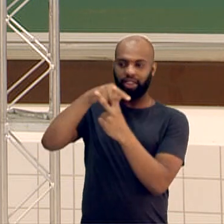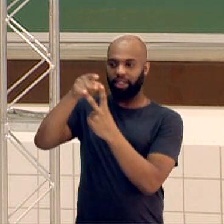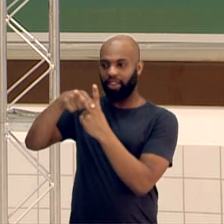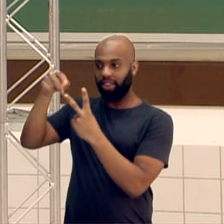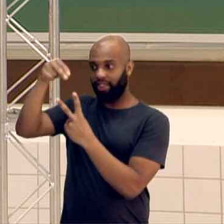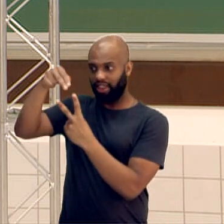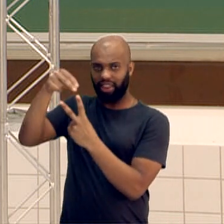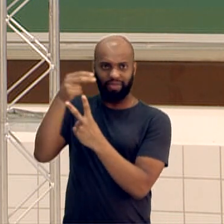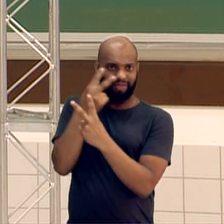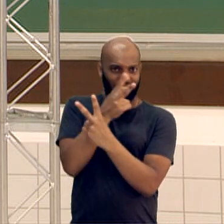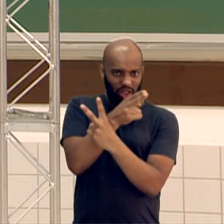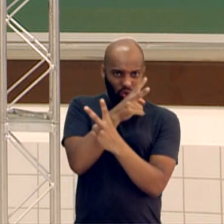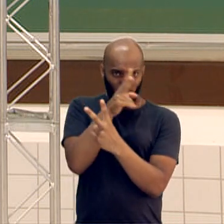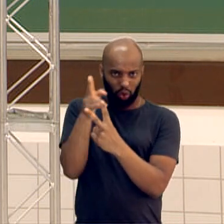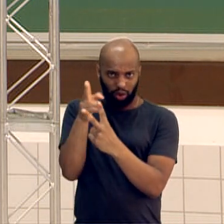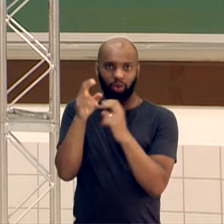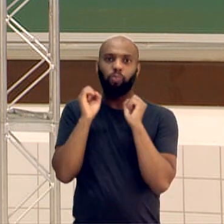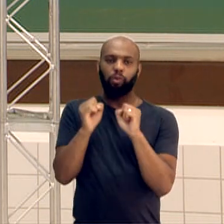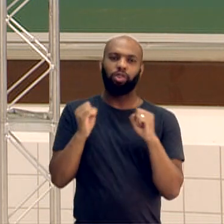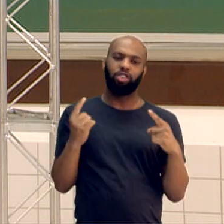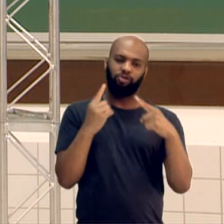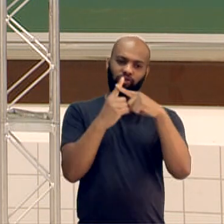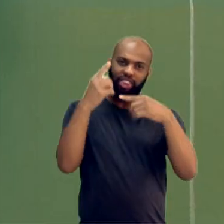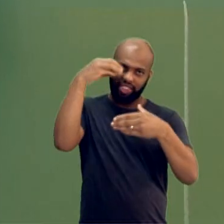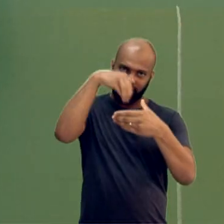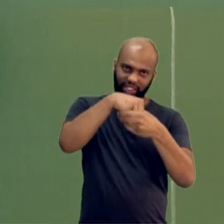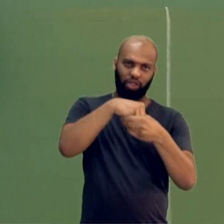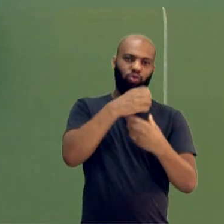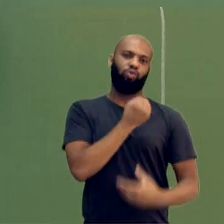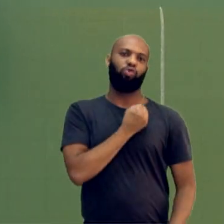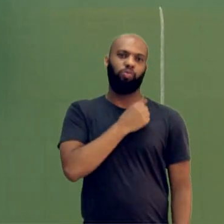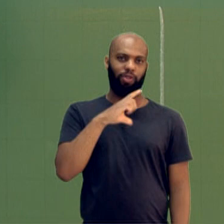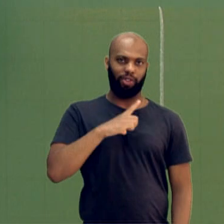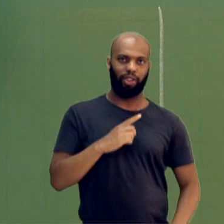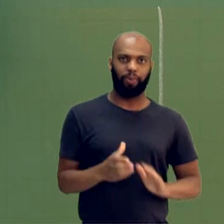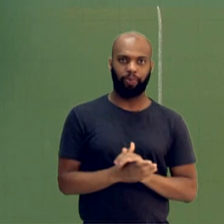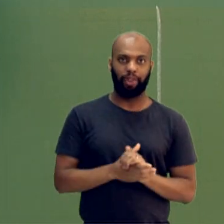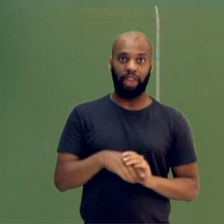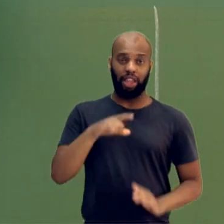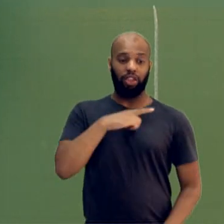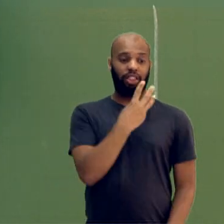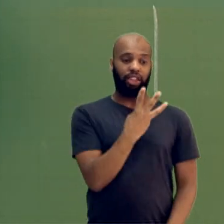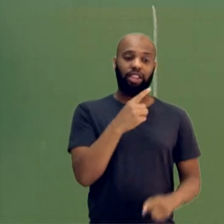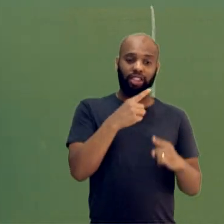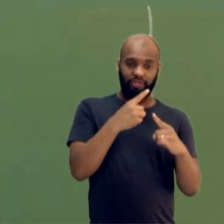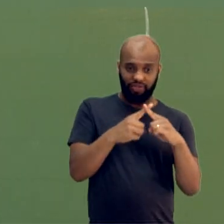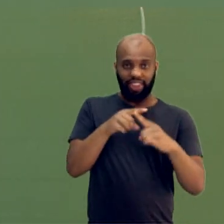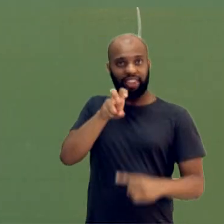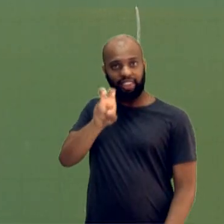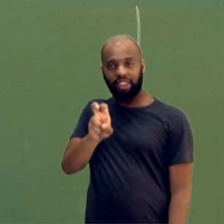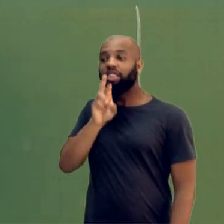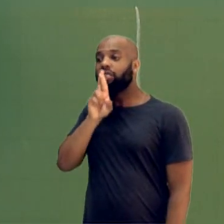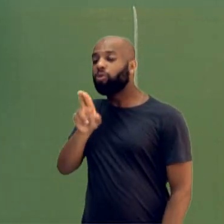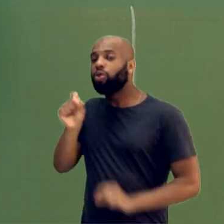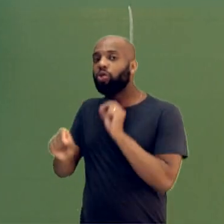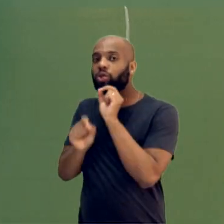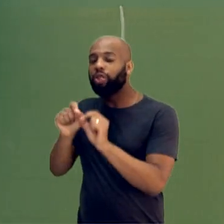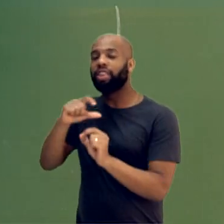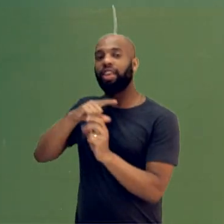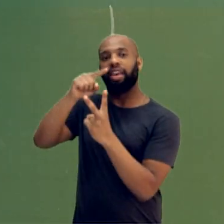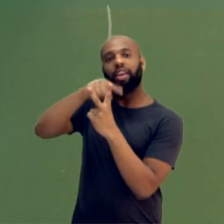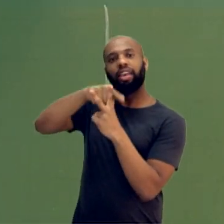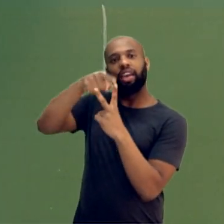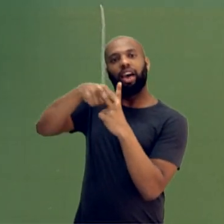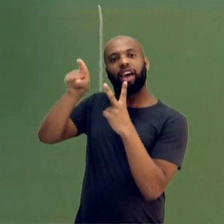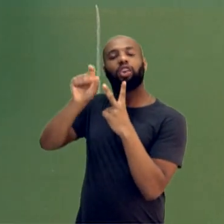multiplicar diretamente os dois radicandos. Olha lá, então eu tenho 3 vezes 5. Consequentemente, nós vamos